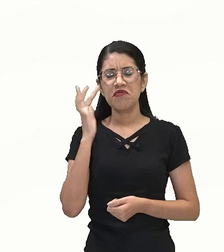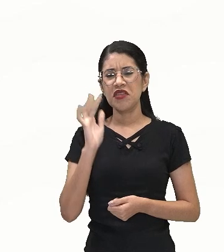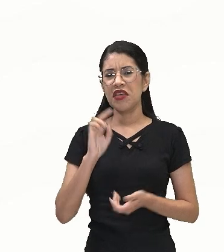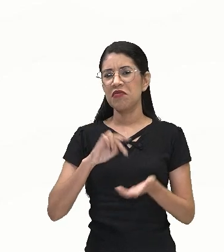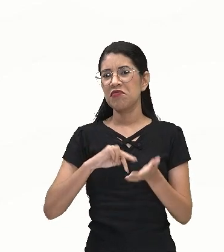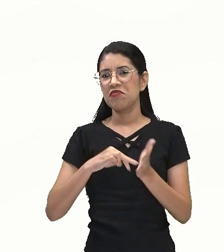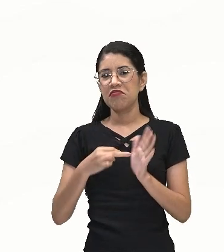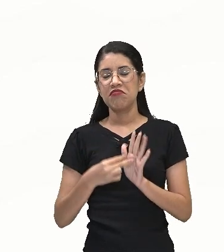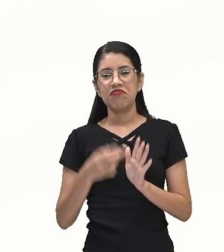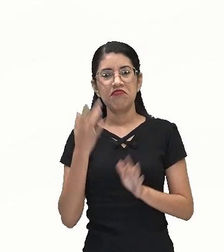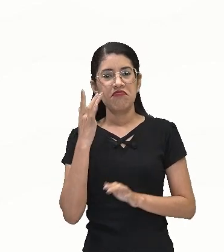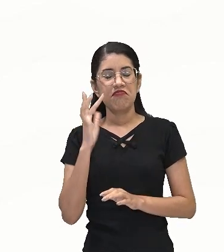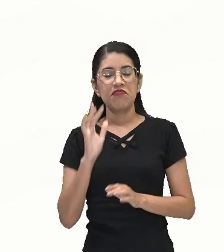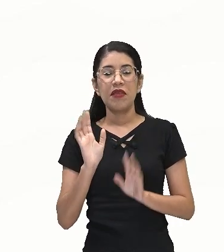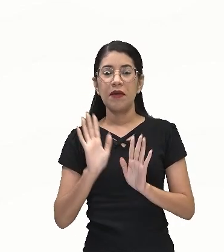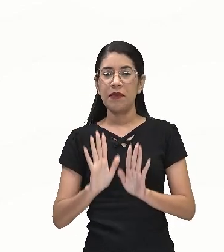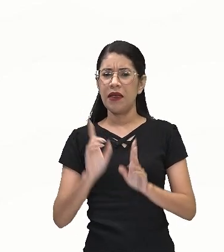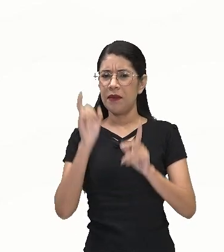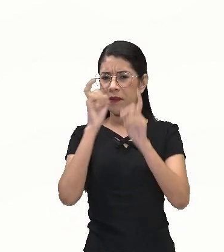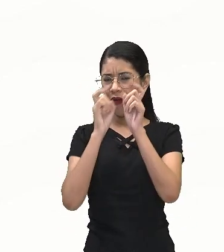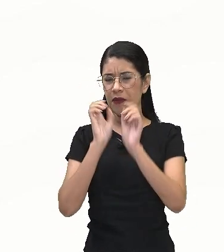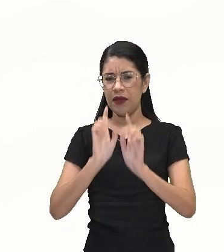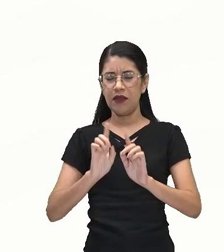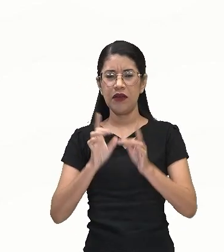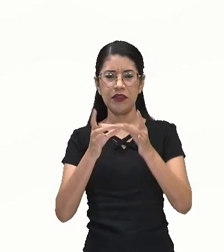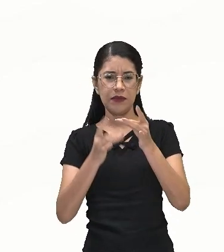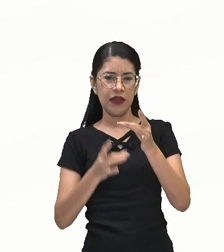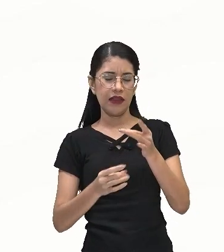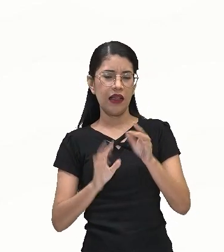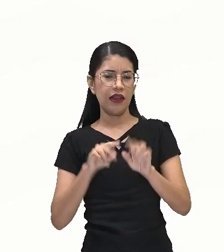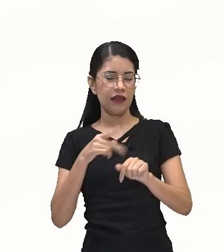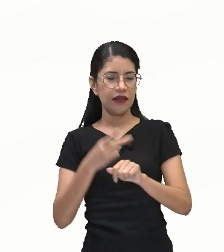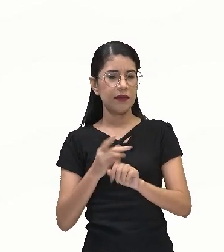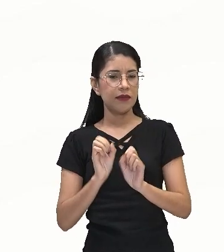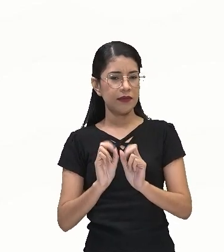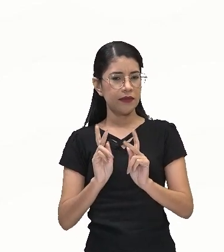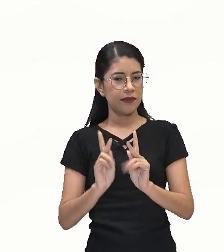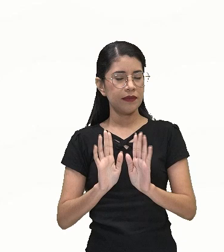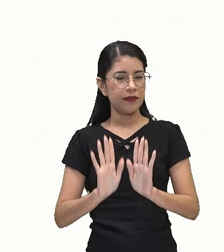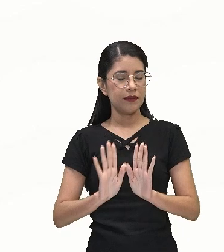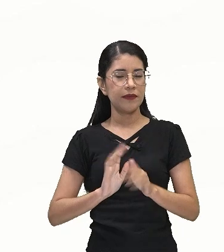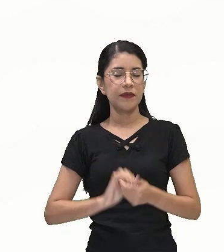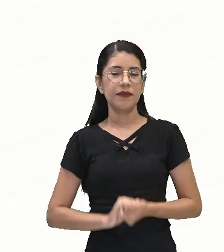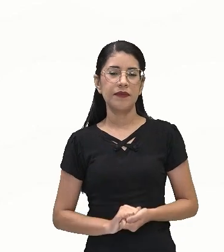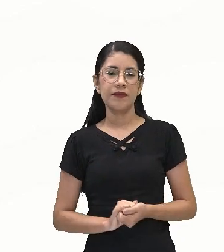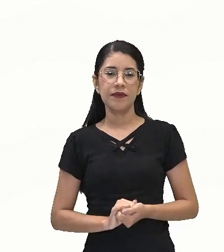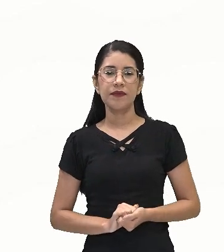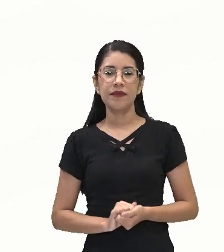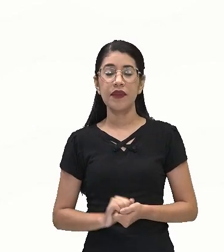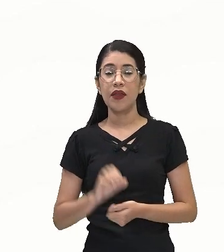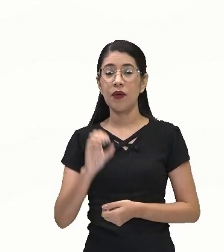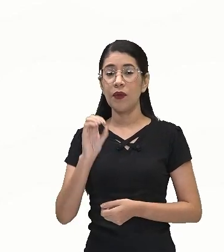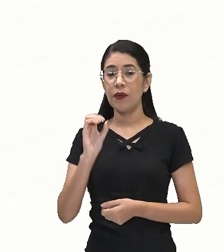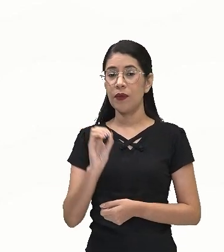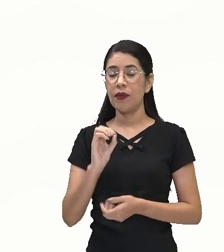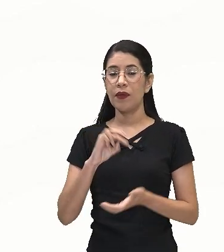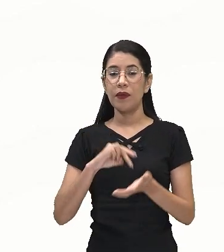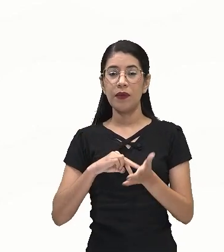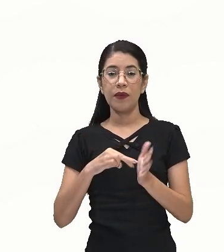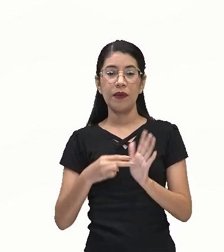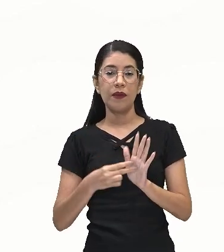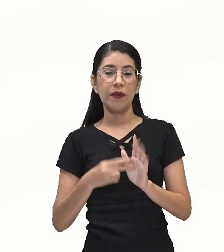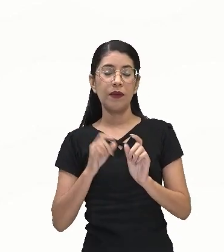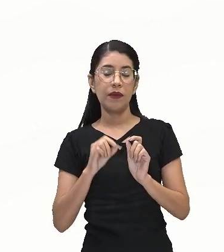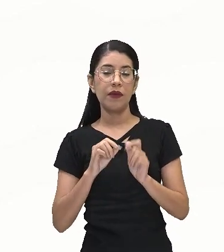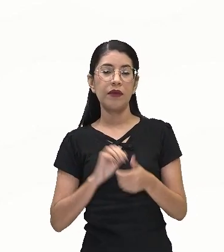é apótema. Não se preocupe não, que eu vou já explicar para você o que é que significa. Tá? O Ozinho aqui é exatamente